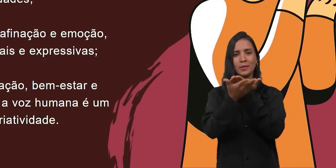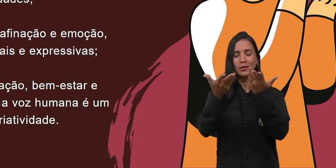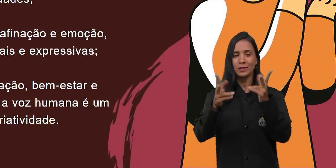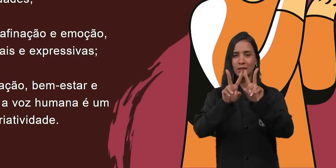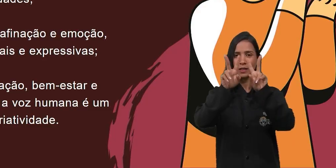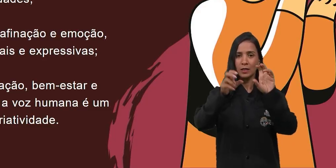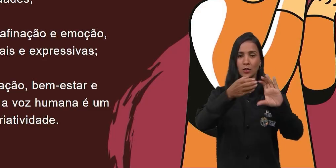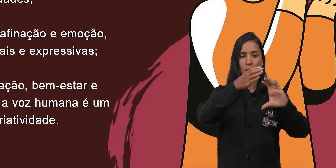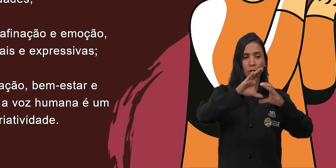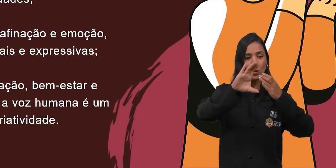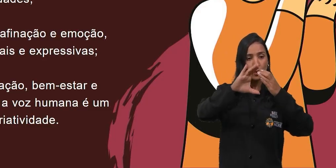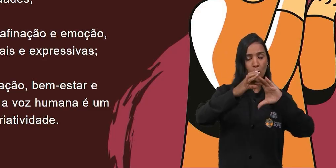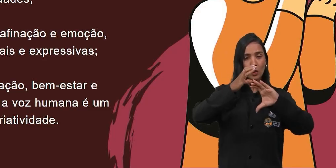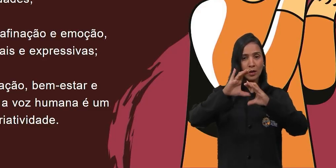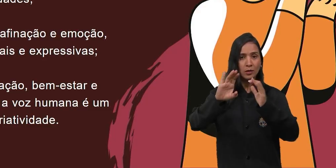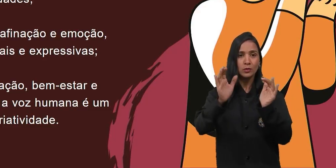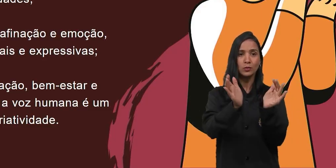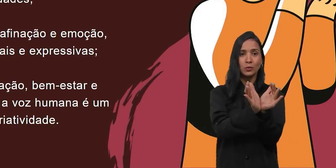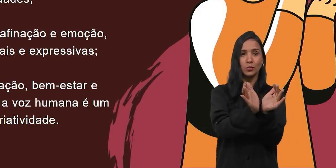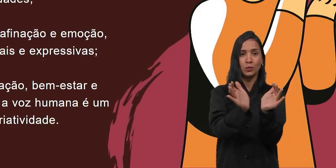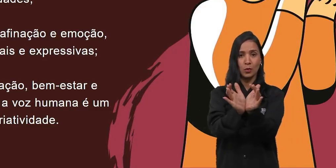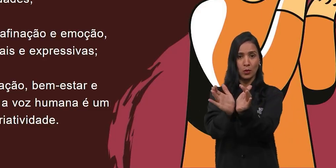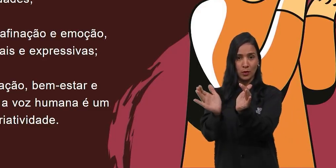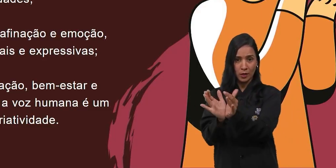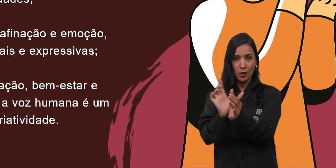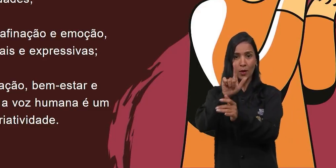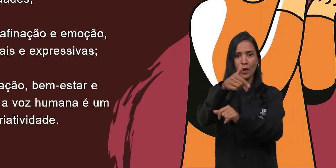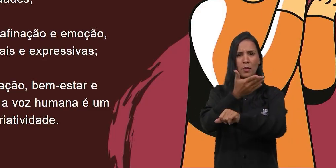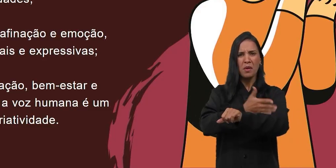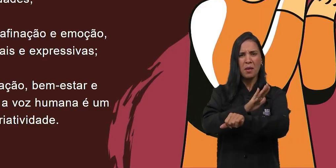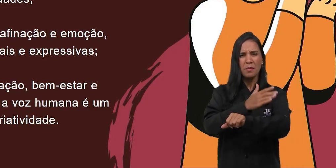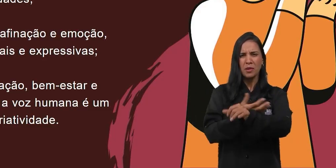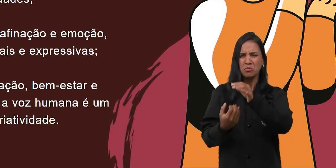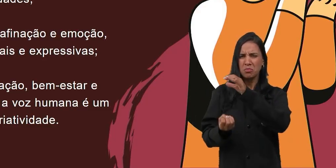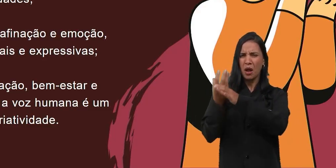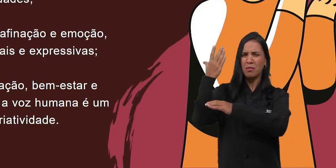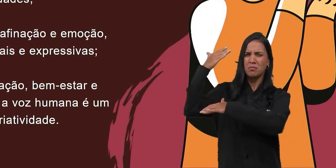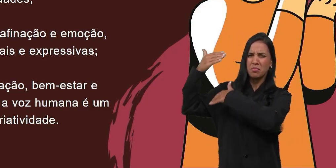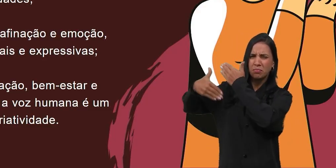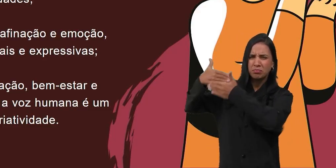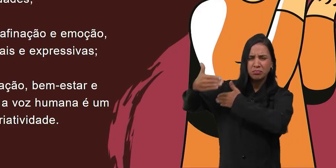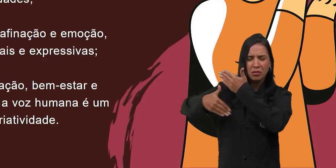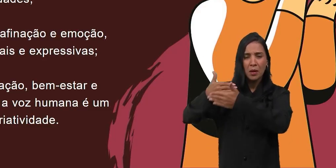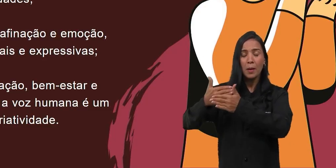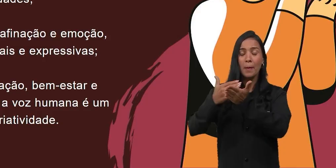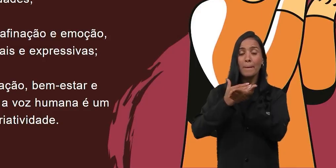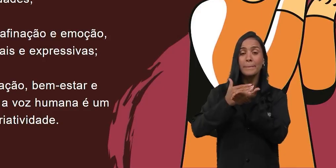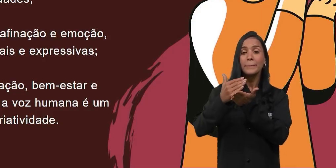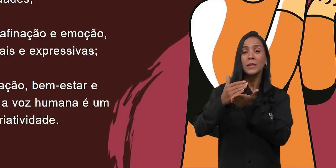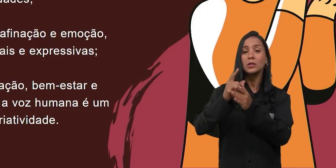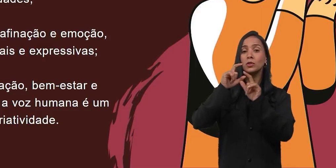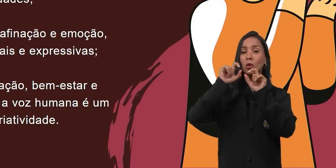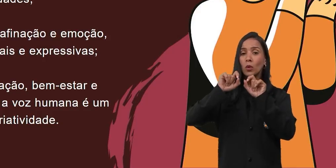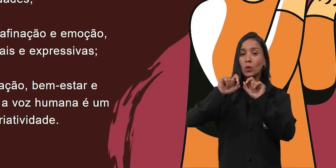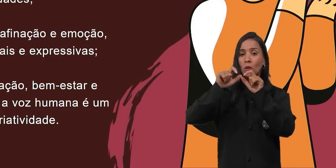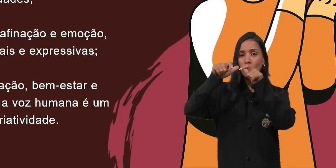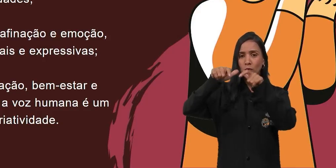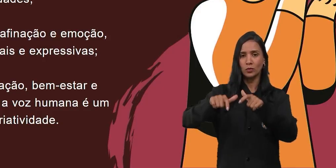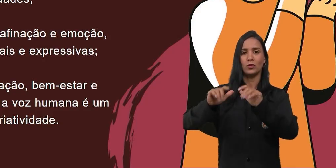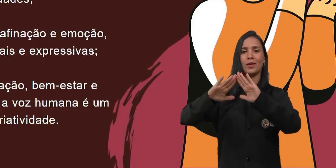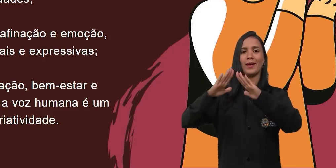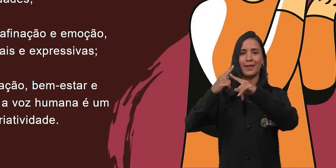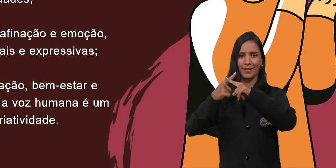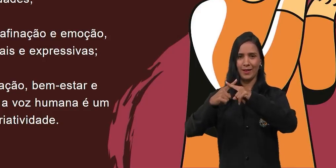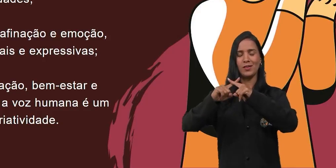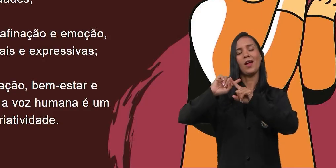vocal coletiva. Essa prática surgiu há muitos séculos, inicialmente nas igrejas, com os cantos gregorianos,